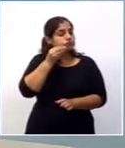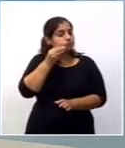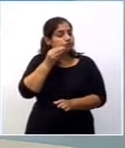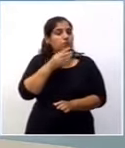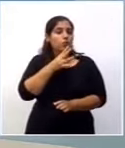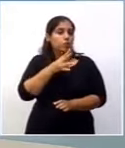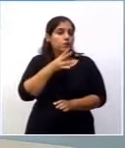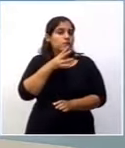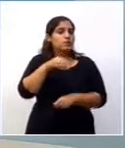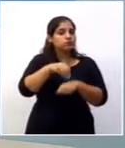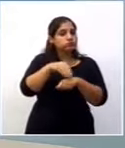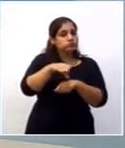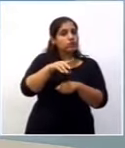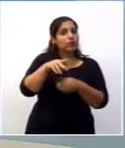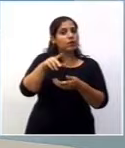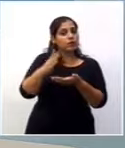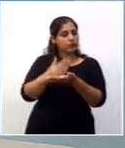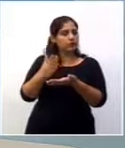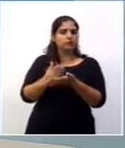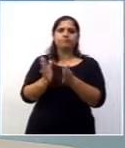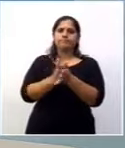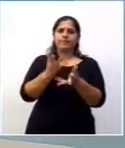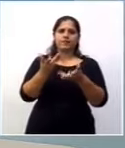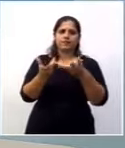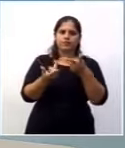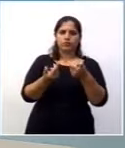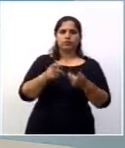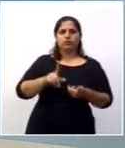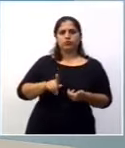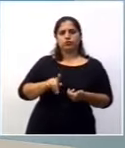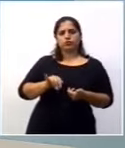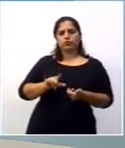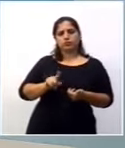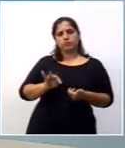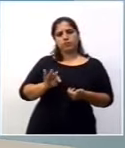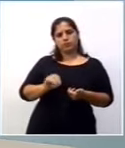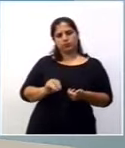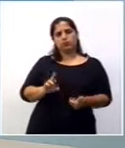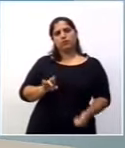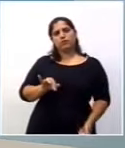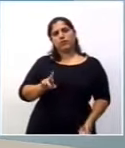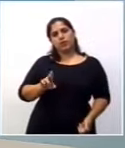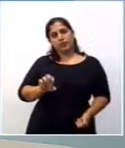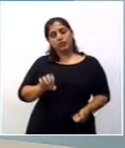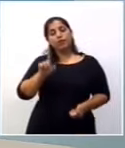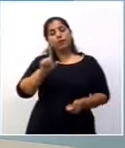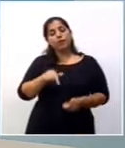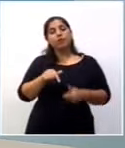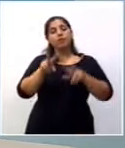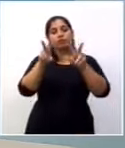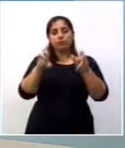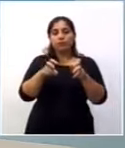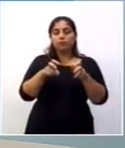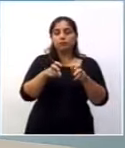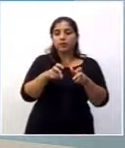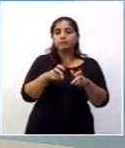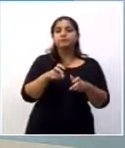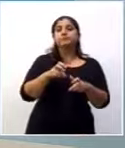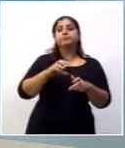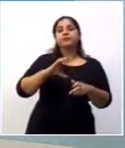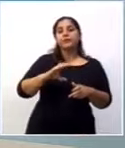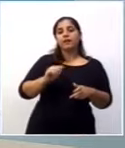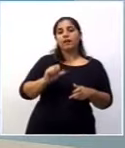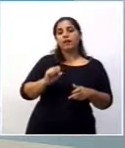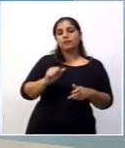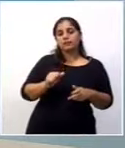conhecer essa obra literária maravilhosa do Gilberto Freire, chamada Casa Grande e Senzala, quem tiver a oportunidade, consulta.